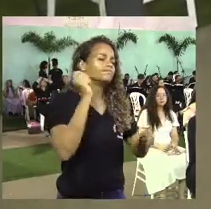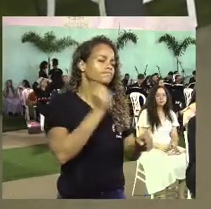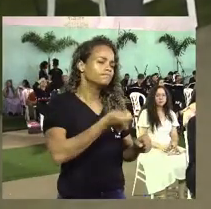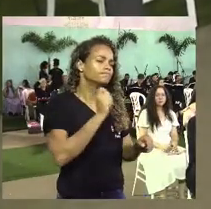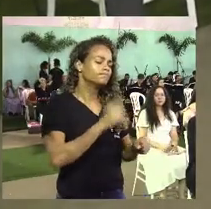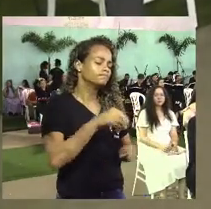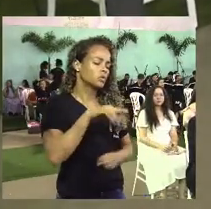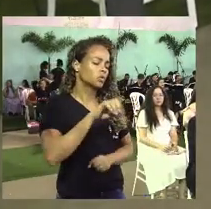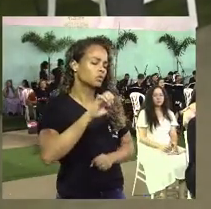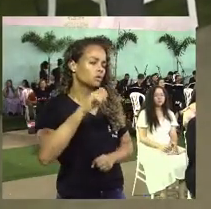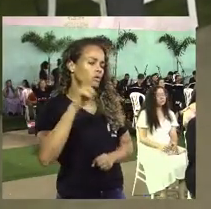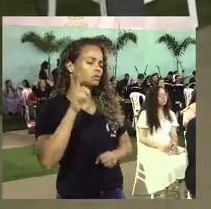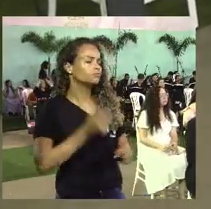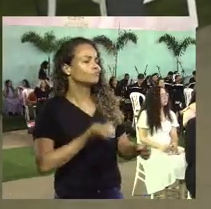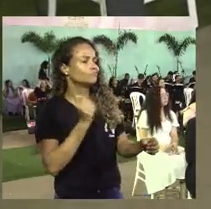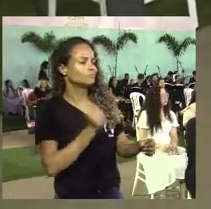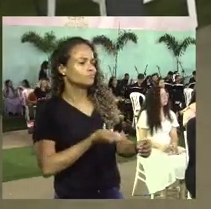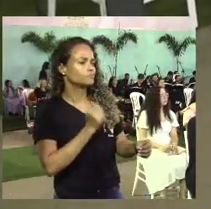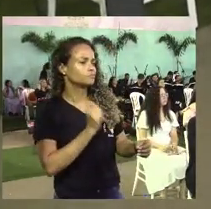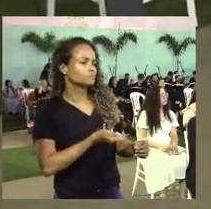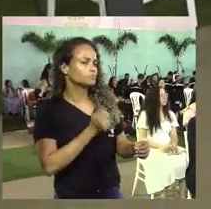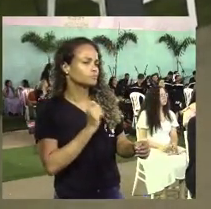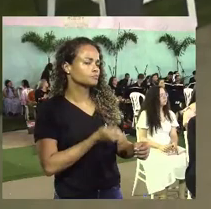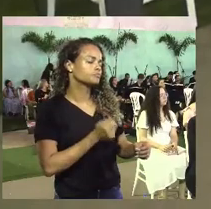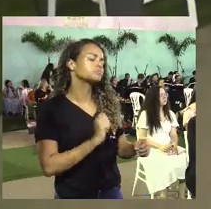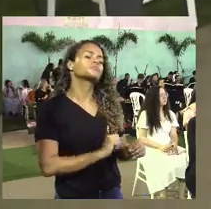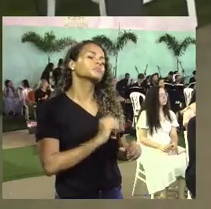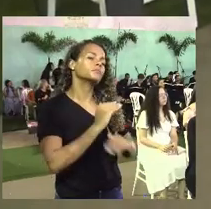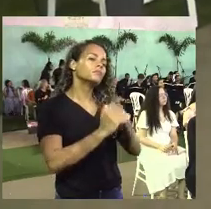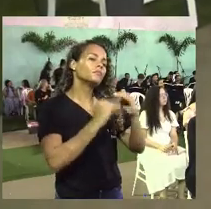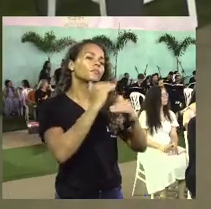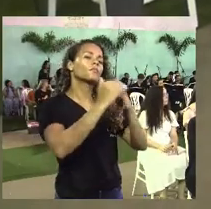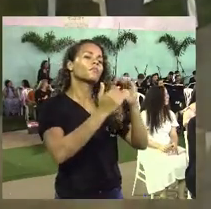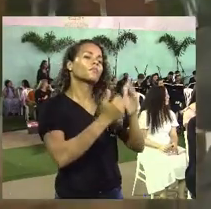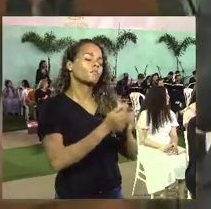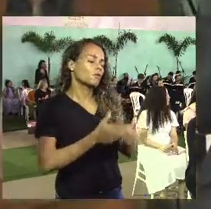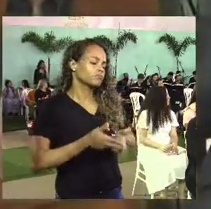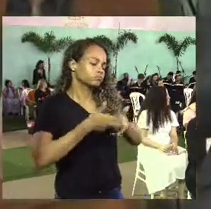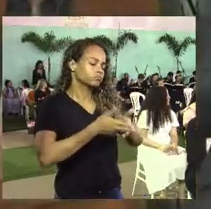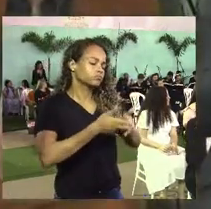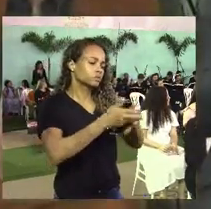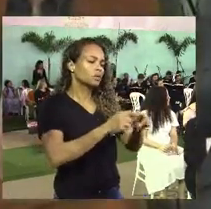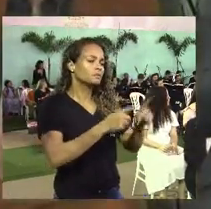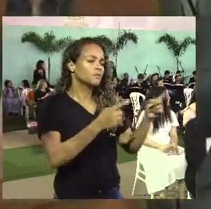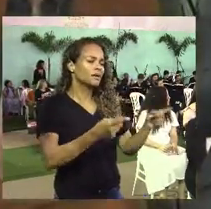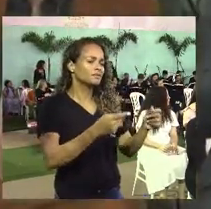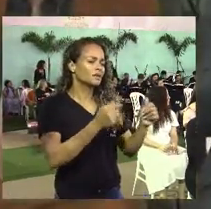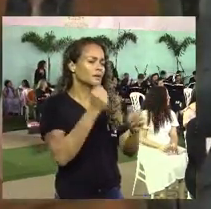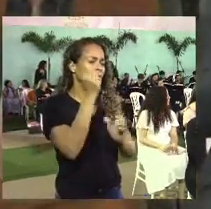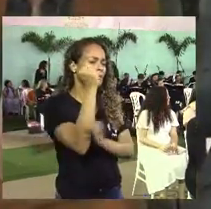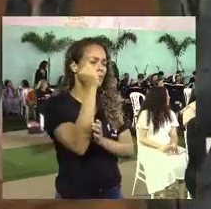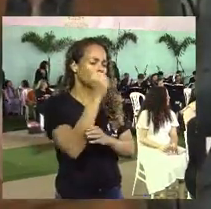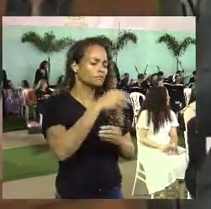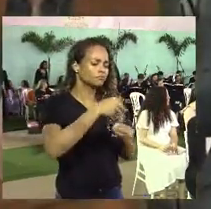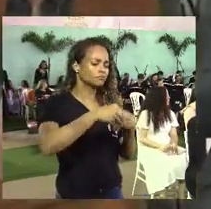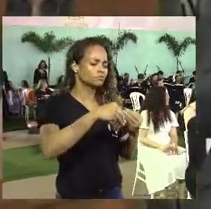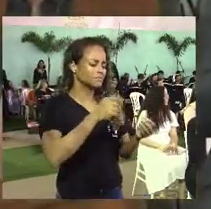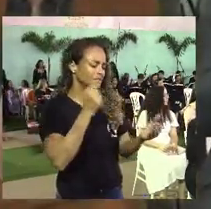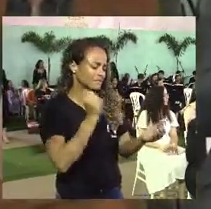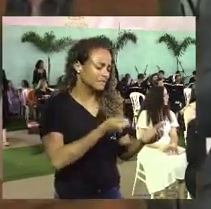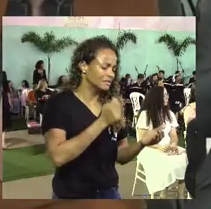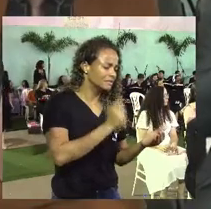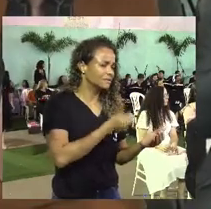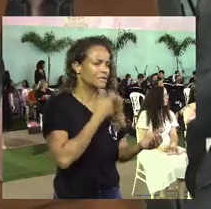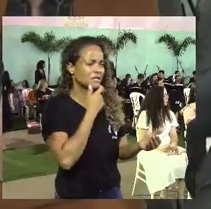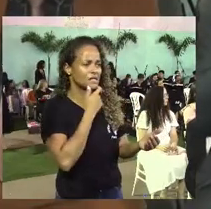martelo e batia o prego na madeira construindo a arca mas a madeira era mais mole receptivo para receber os